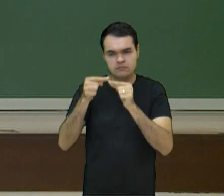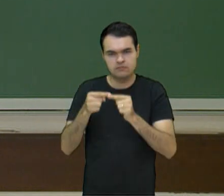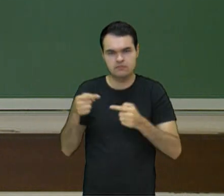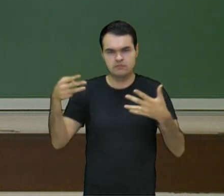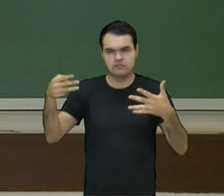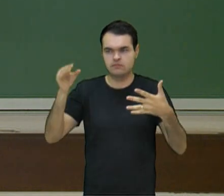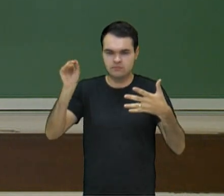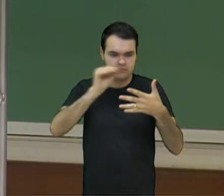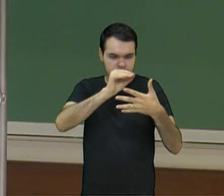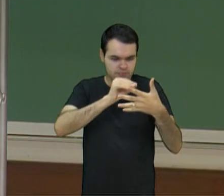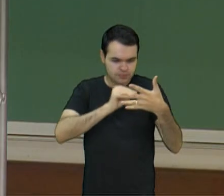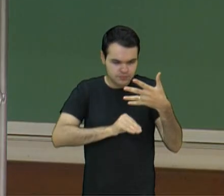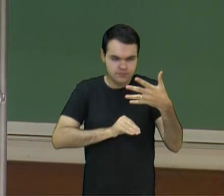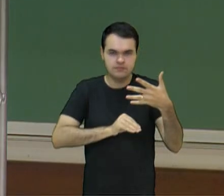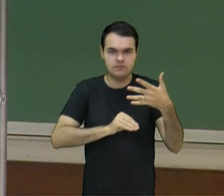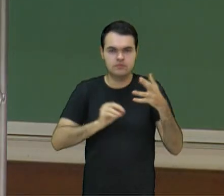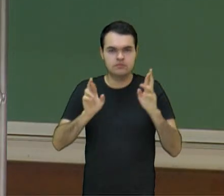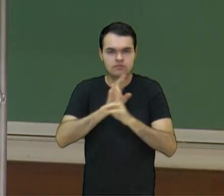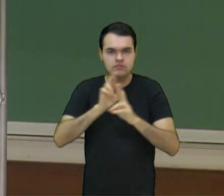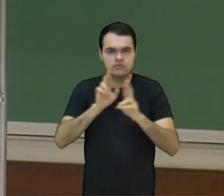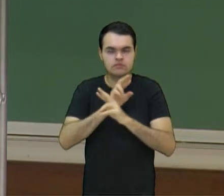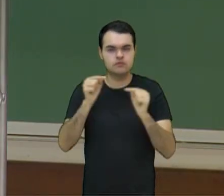setores da economia correspondentes.